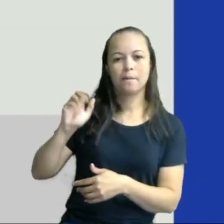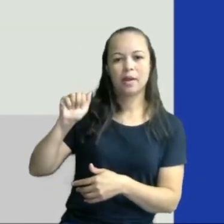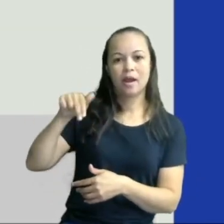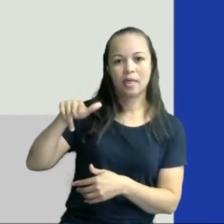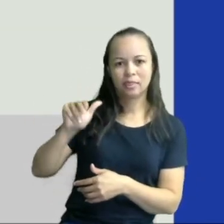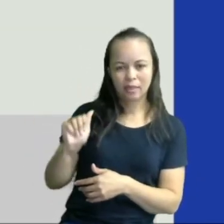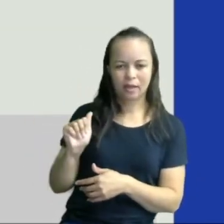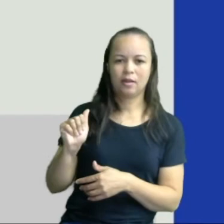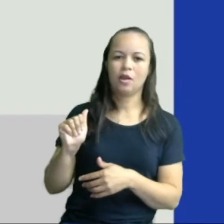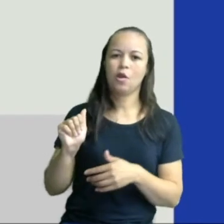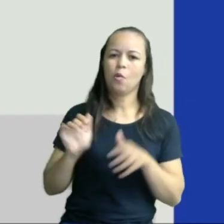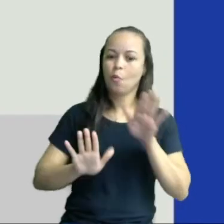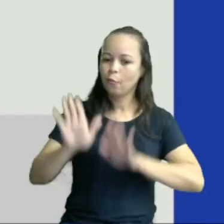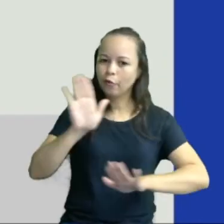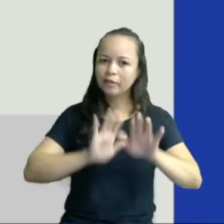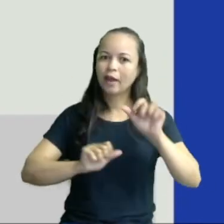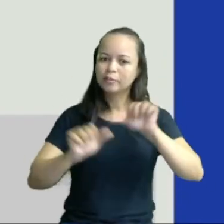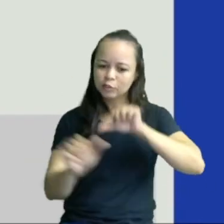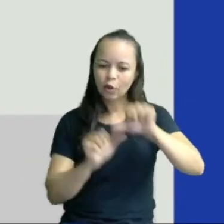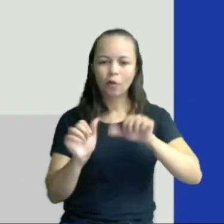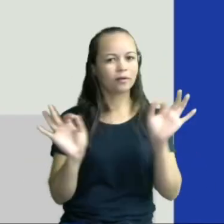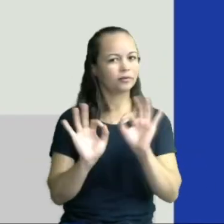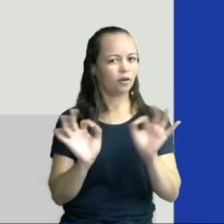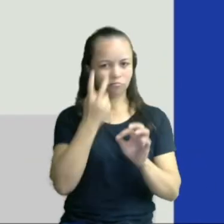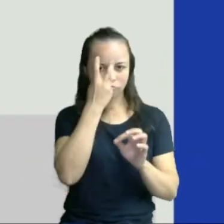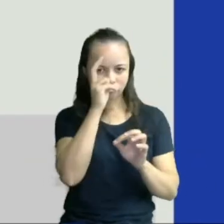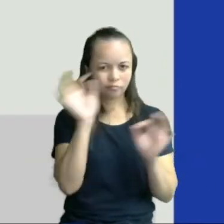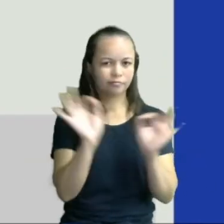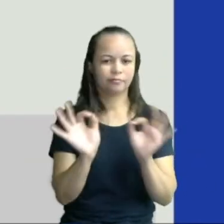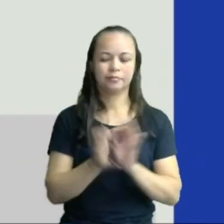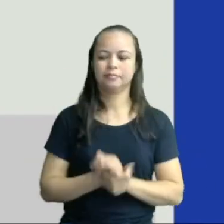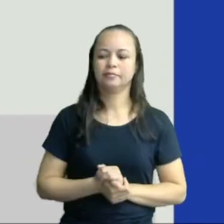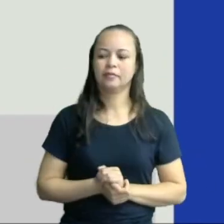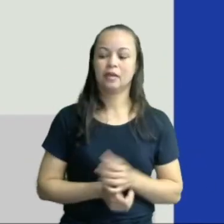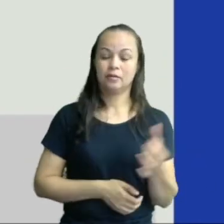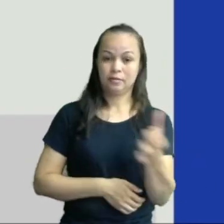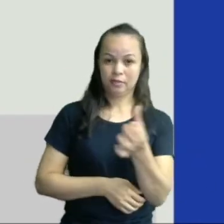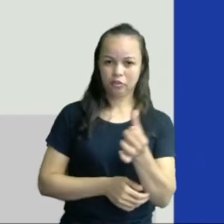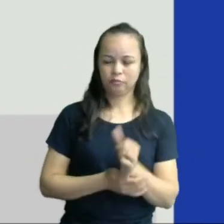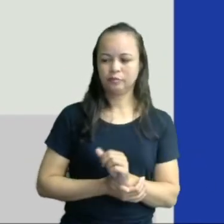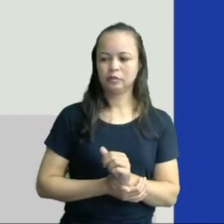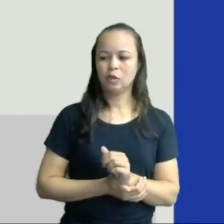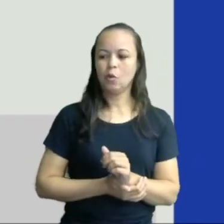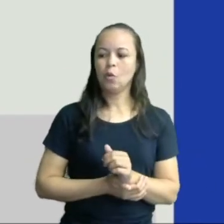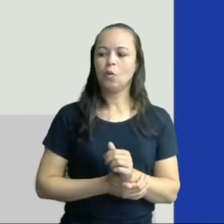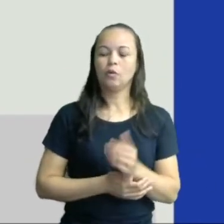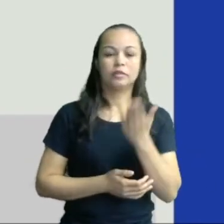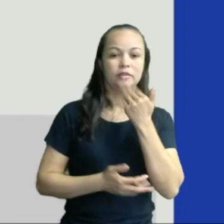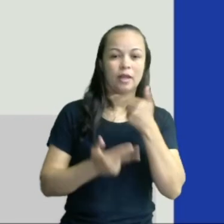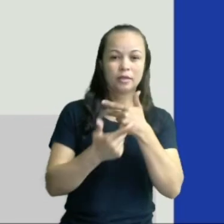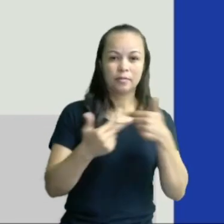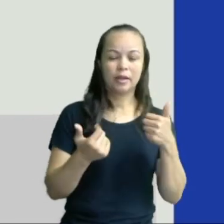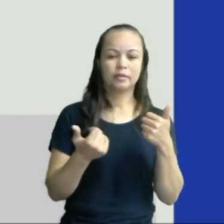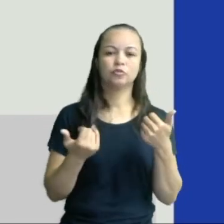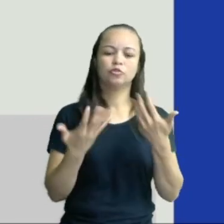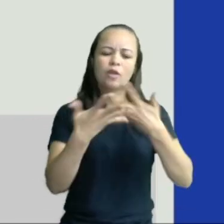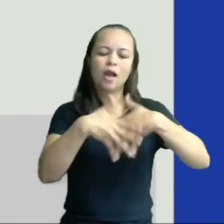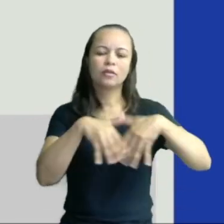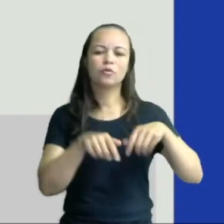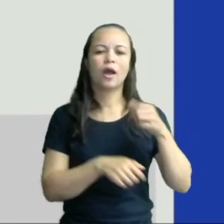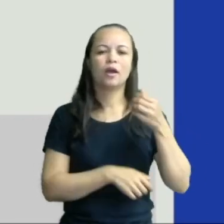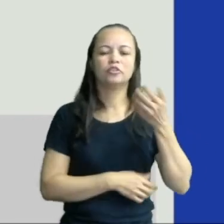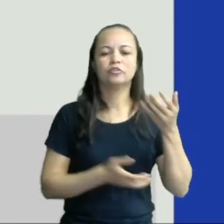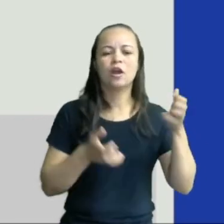não trocar, tá? Os alimentos naturais, como frutas, verduras e legumes,